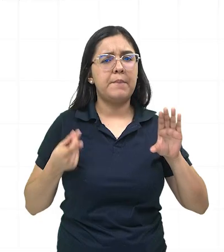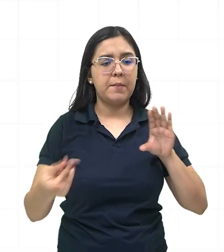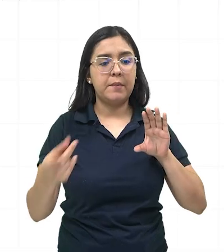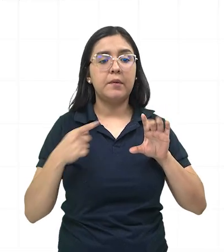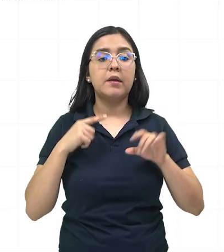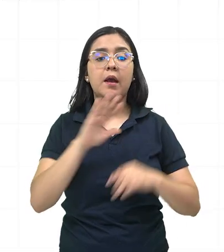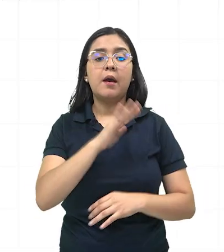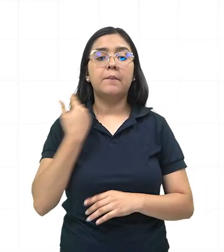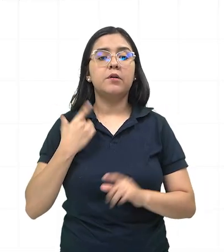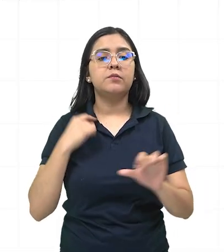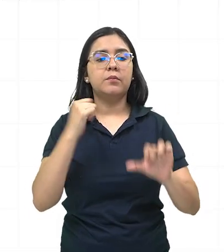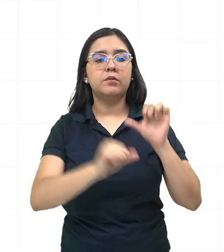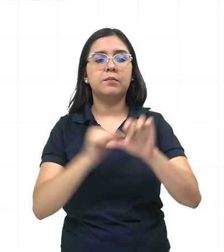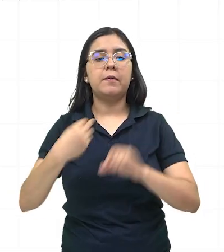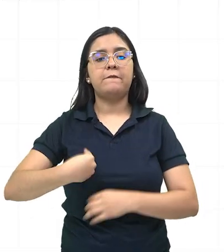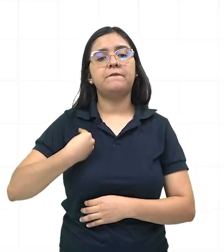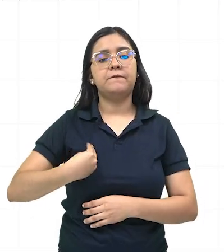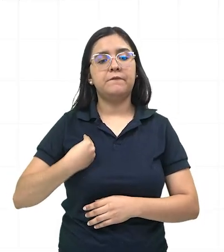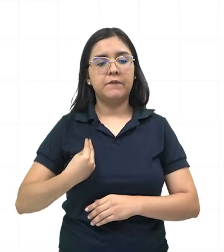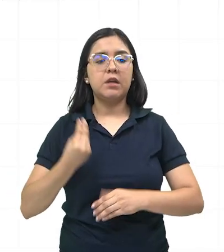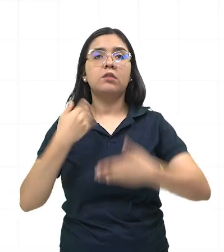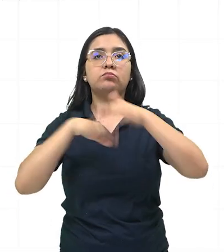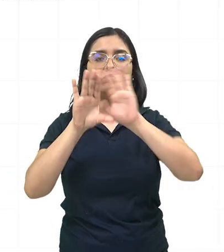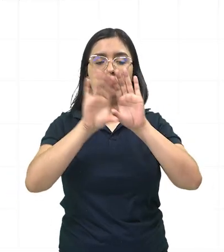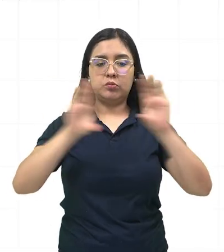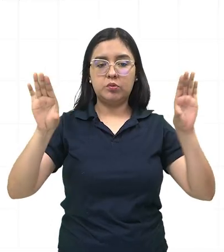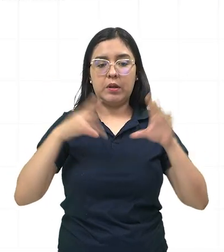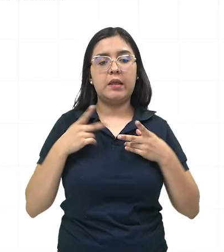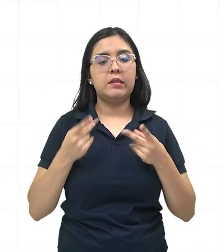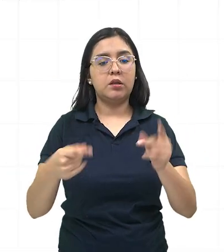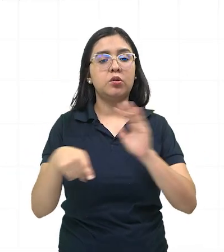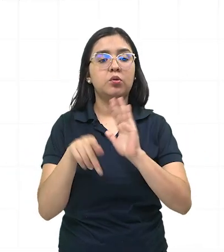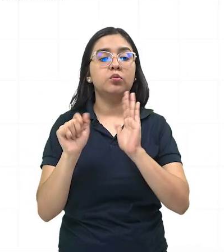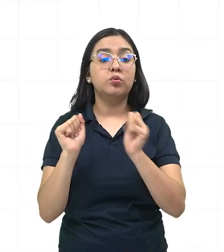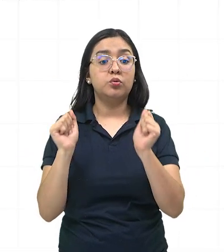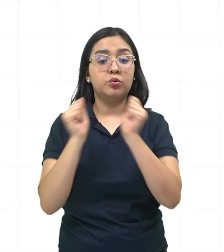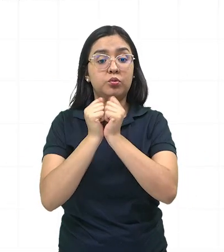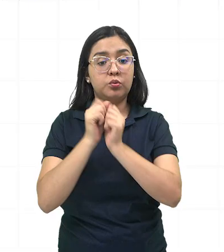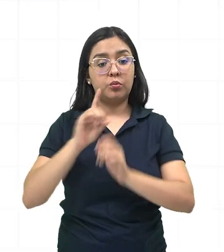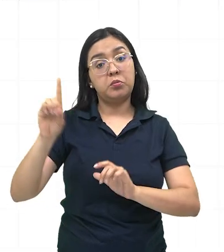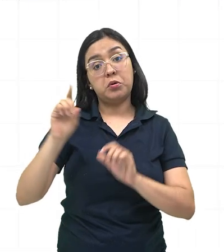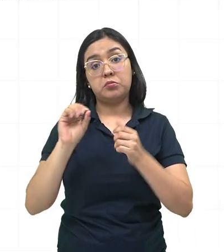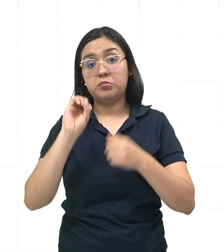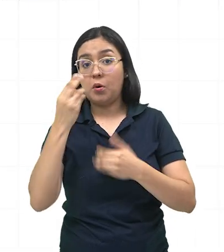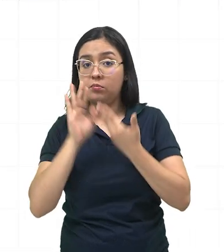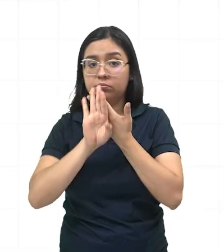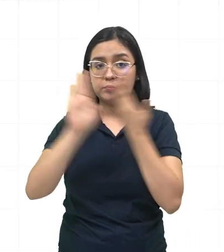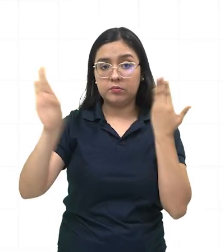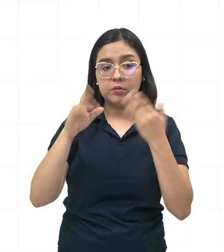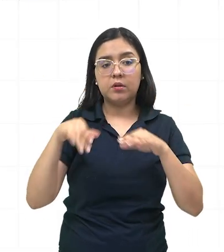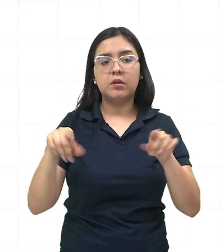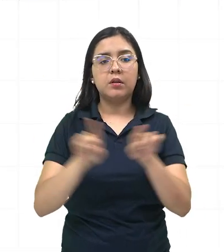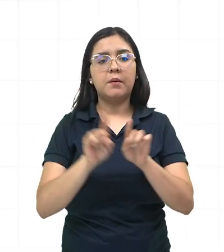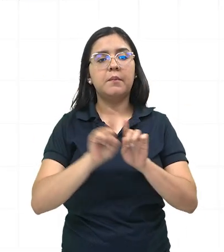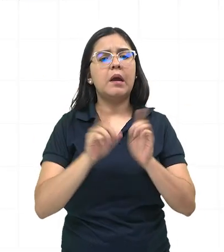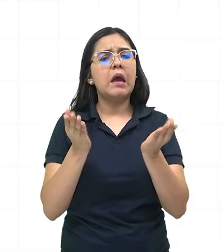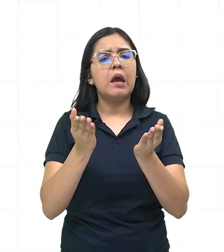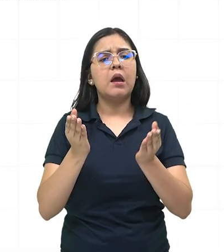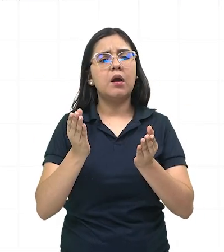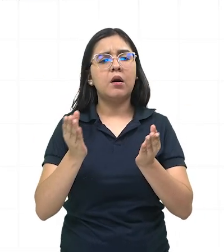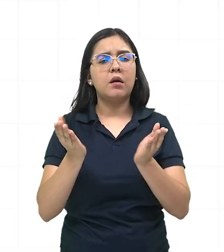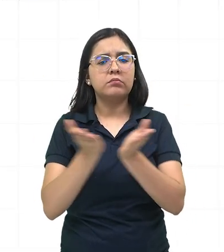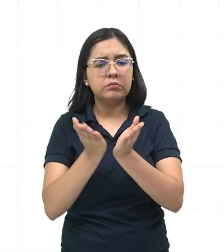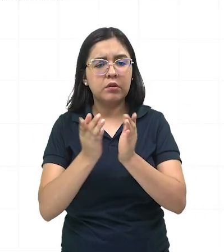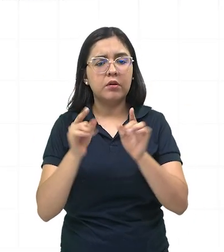uma transição para a vida eterna com Deus, ou separação dele, né? O cristão vê a morte como